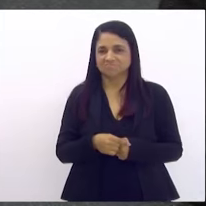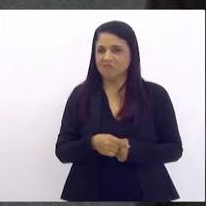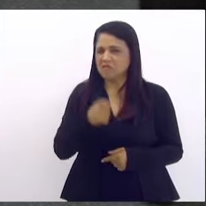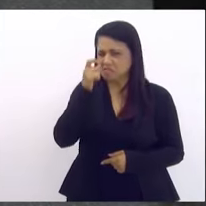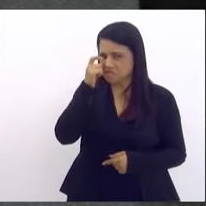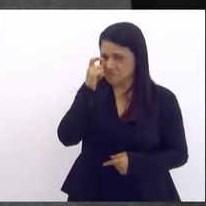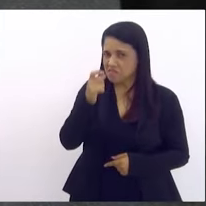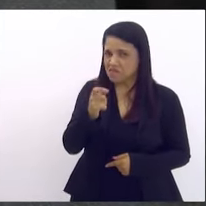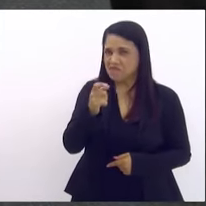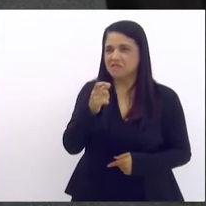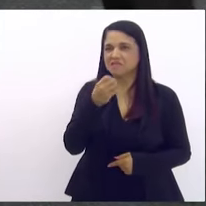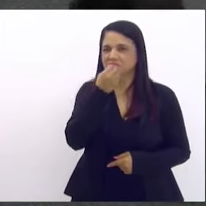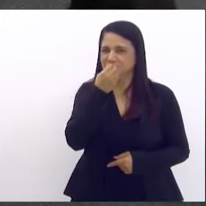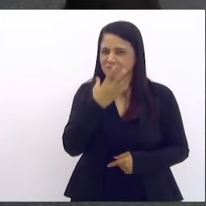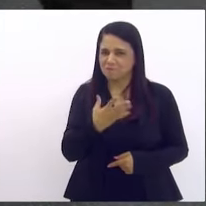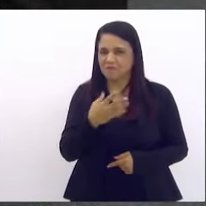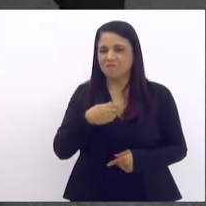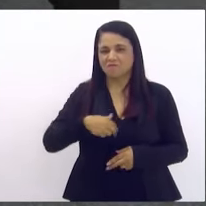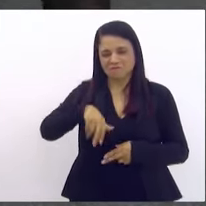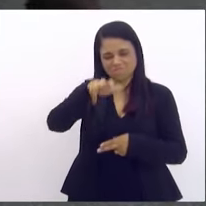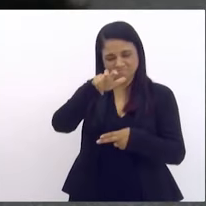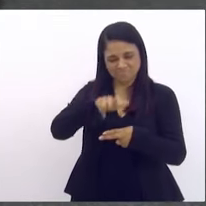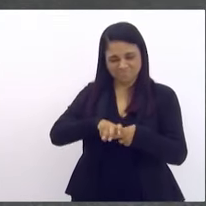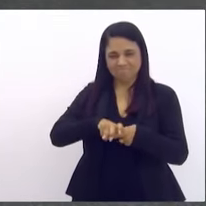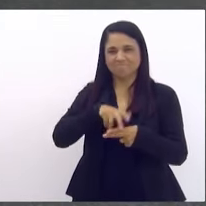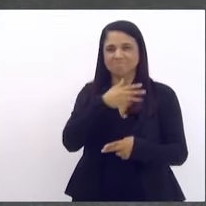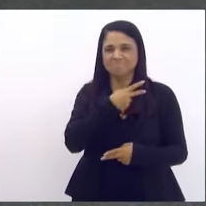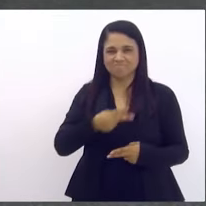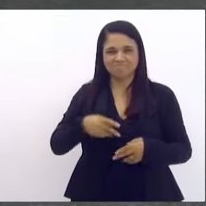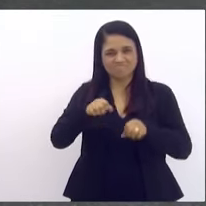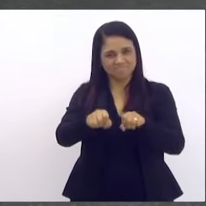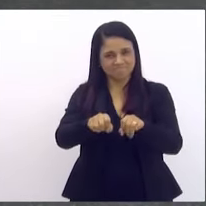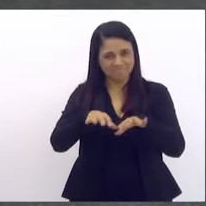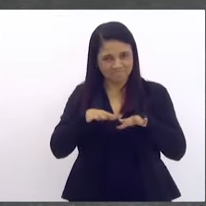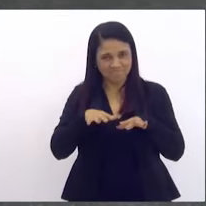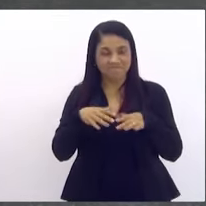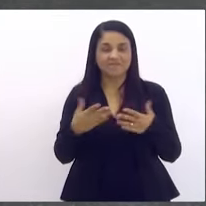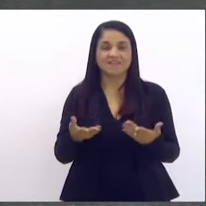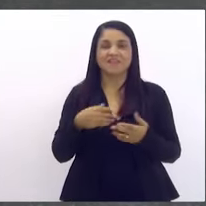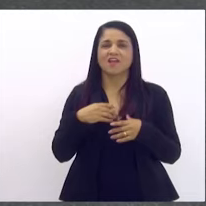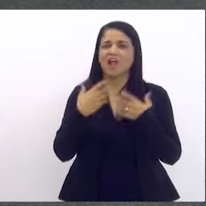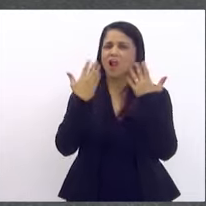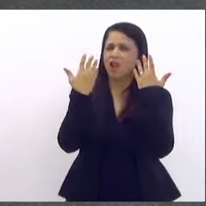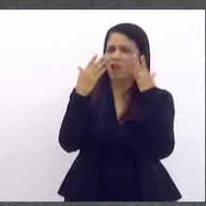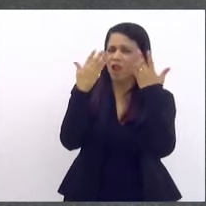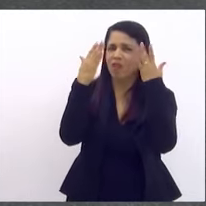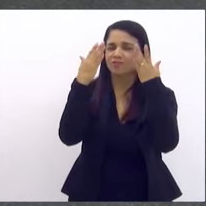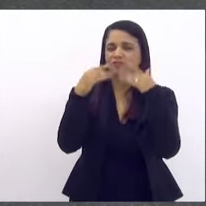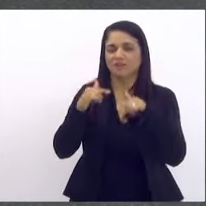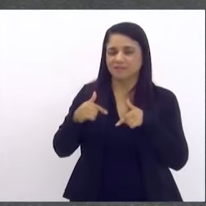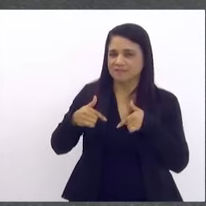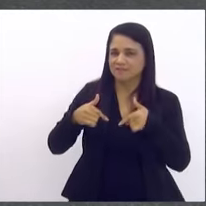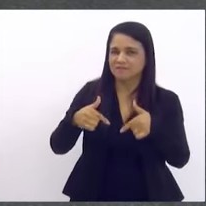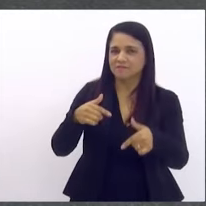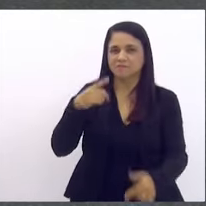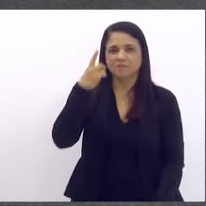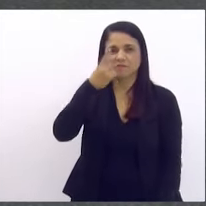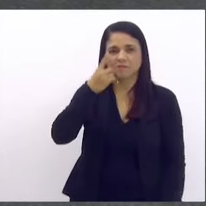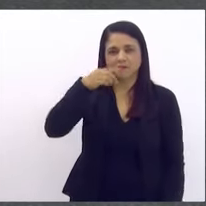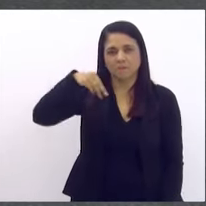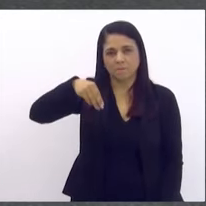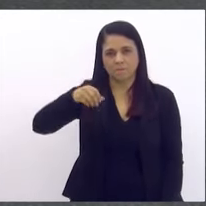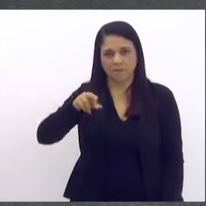interessante muito bom vê-la presidindo essa sessão Obrigada apenas elogiar aqui a iniciativa da deputada Marina do